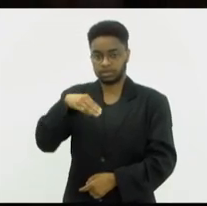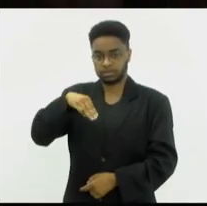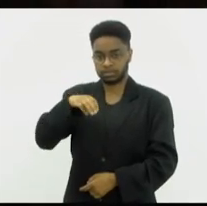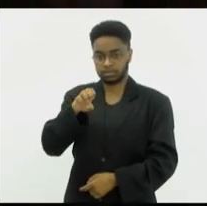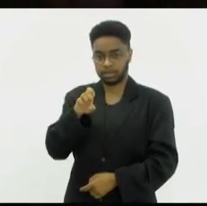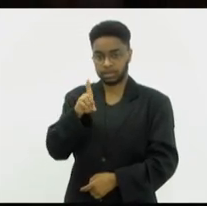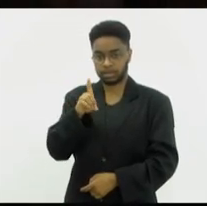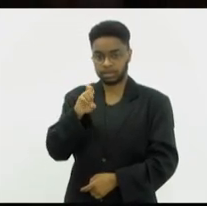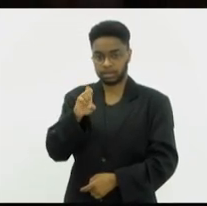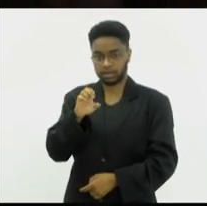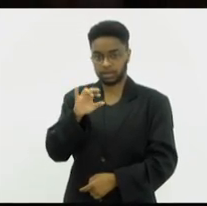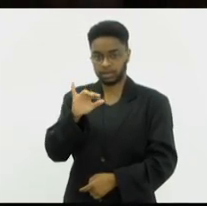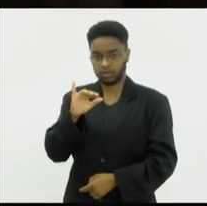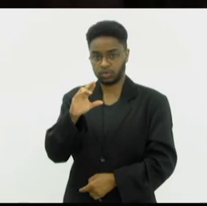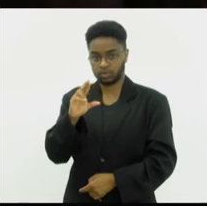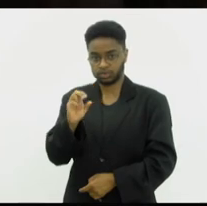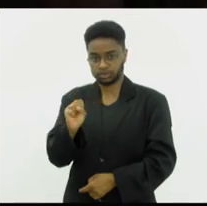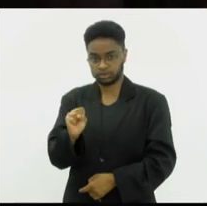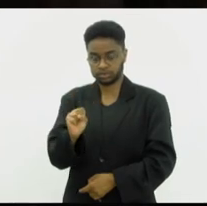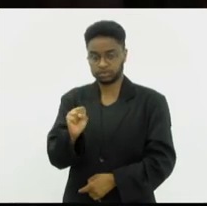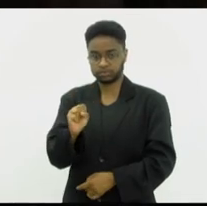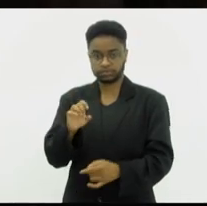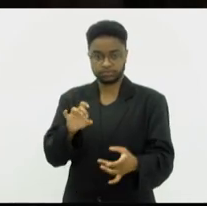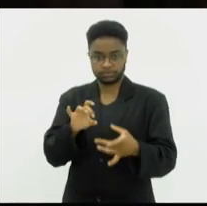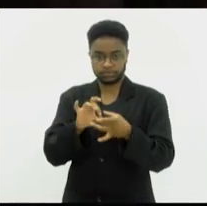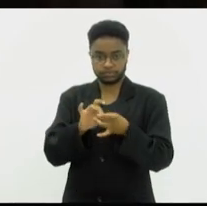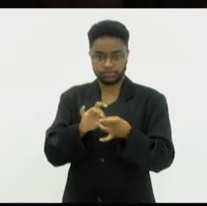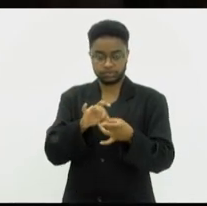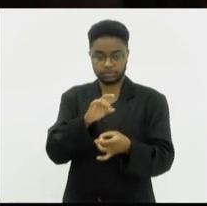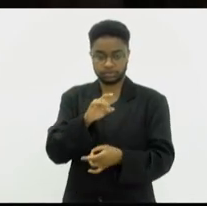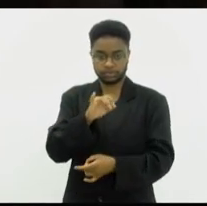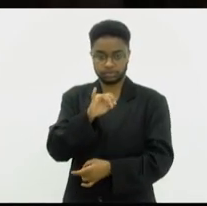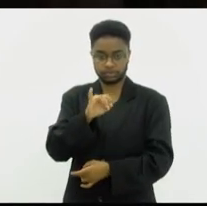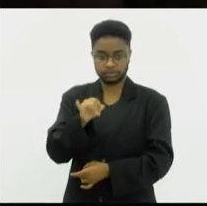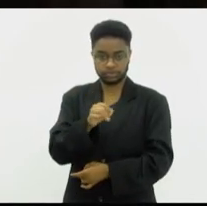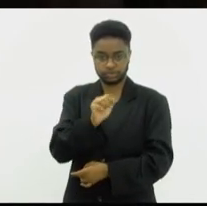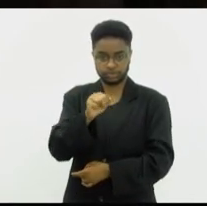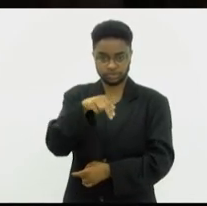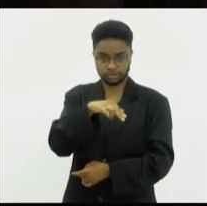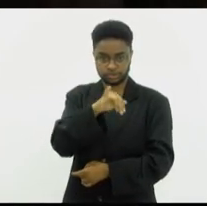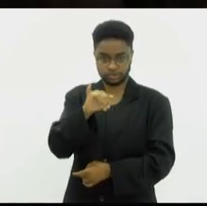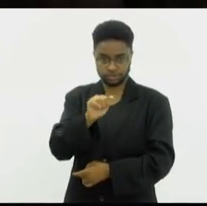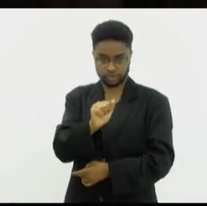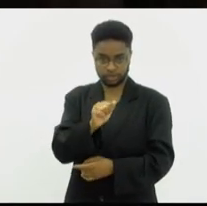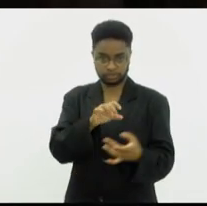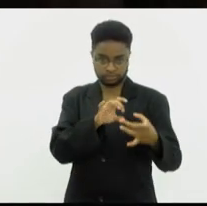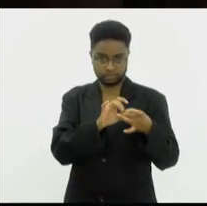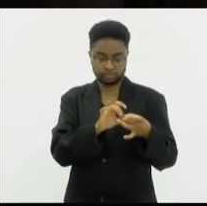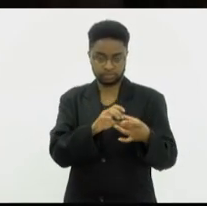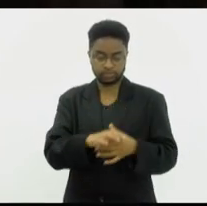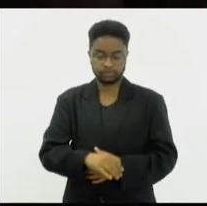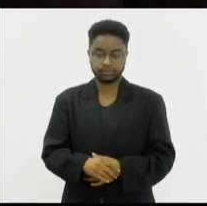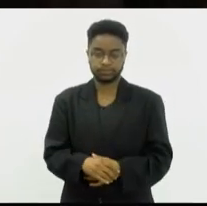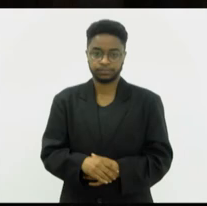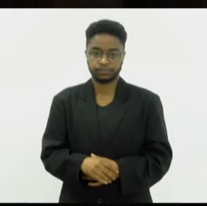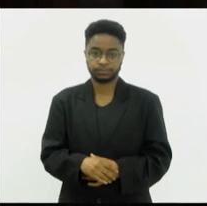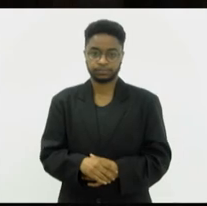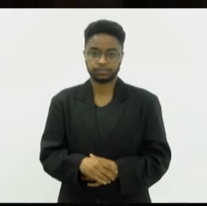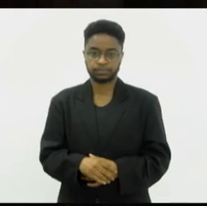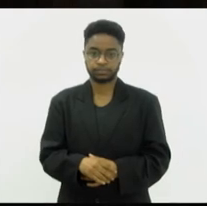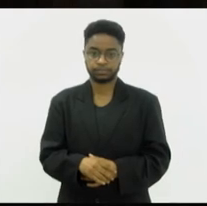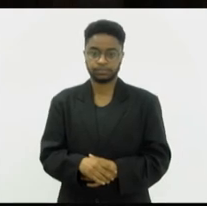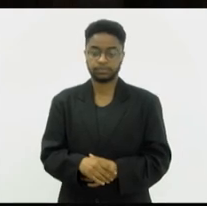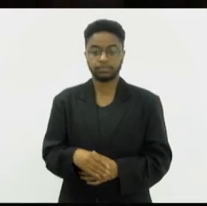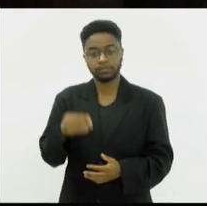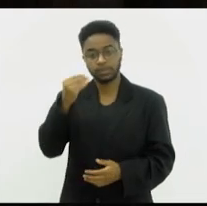Ela é afiliada política da primeira-dama, dona Janja. Janja, né? E ela quer aumentar